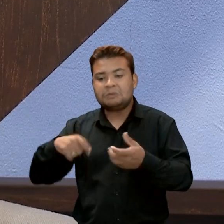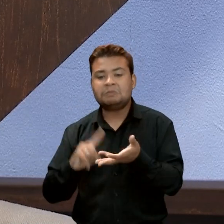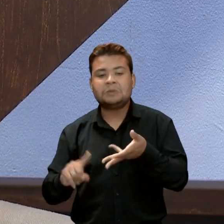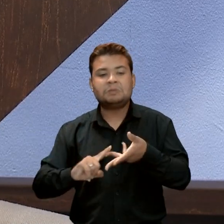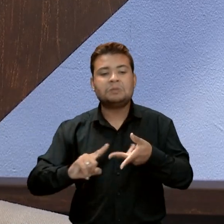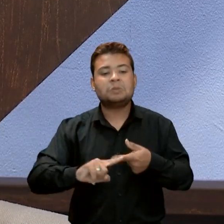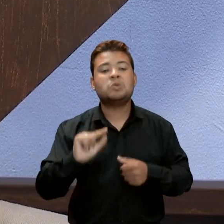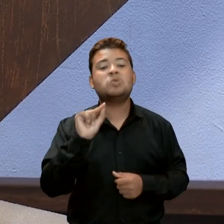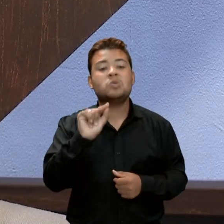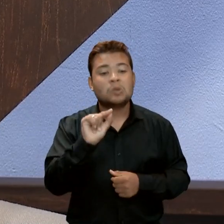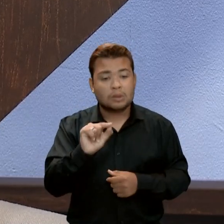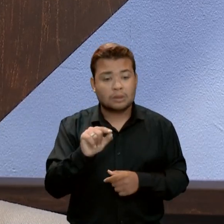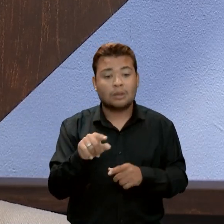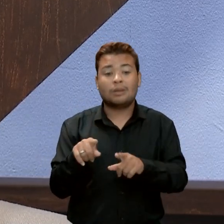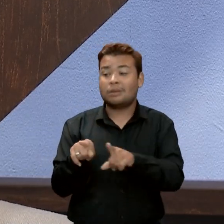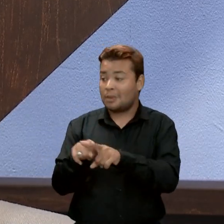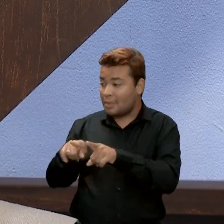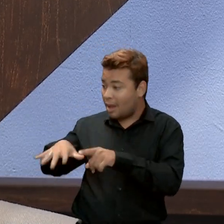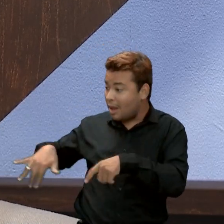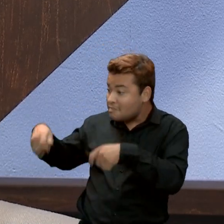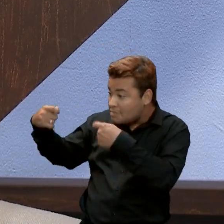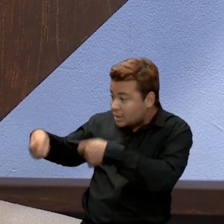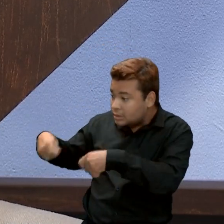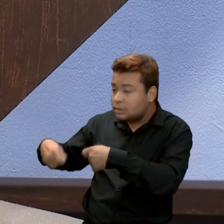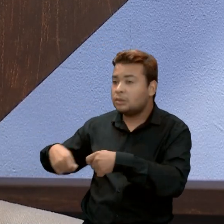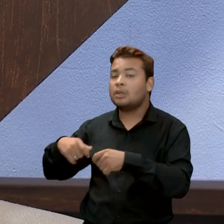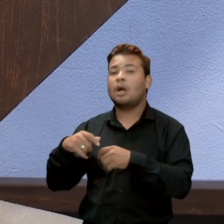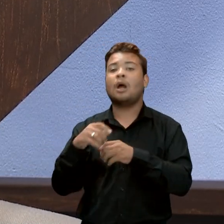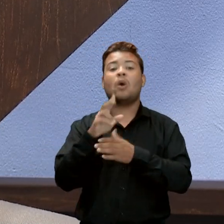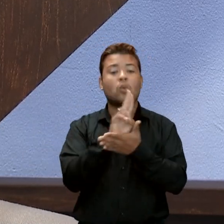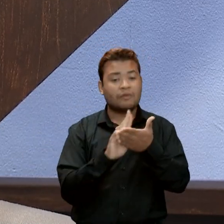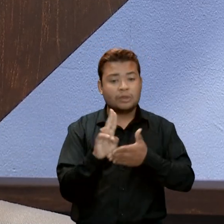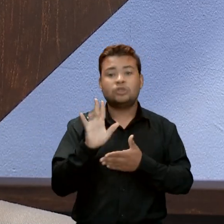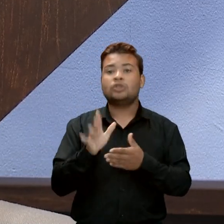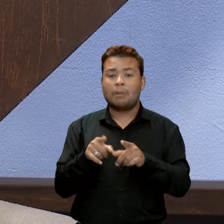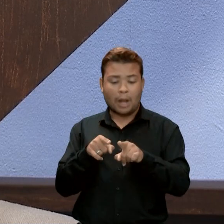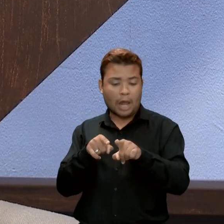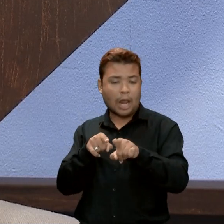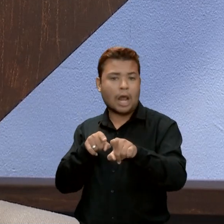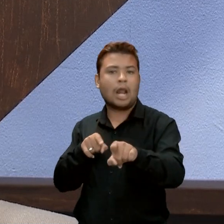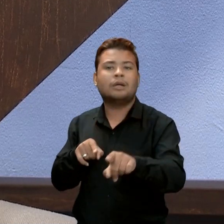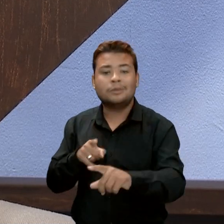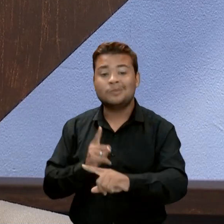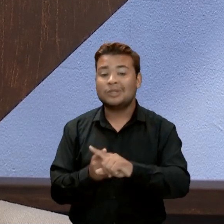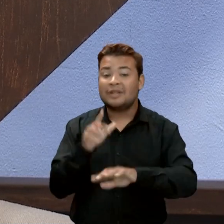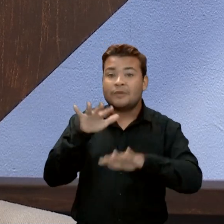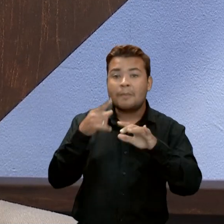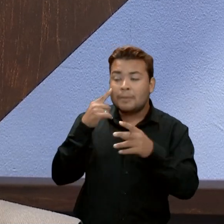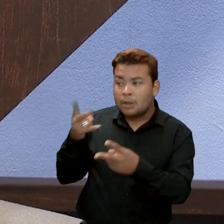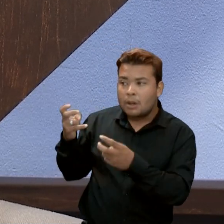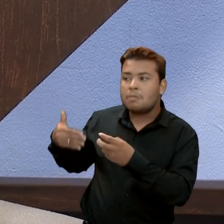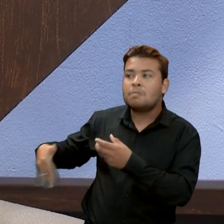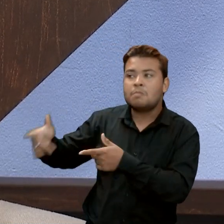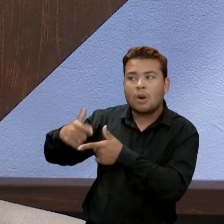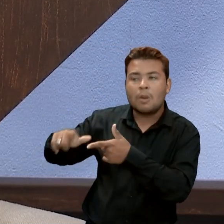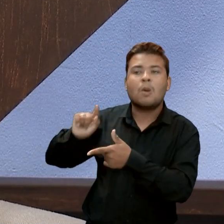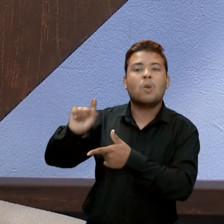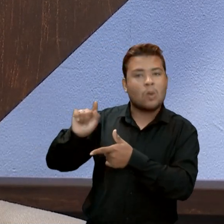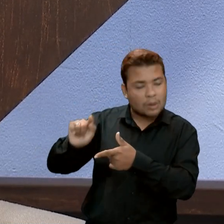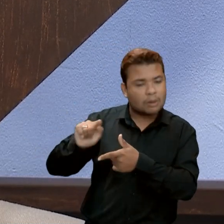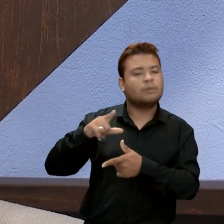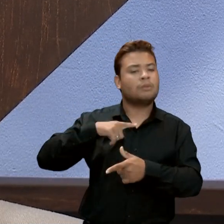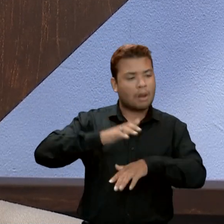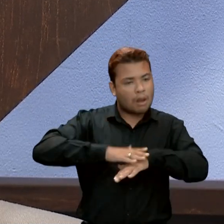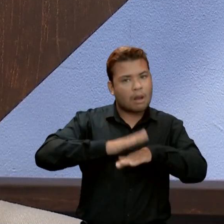diria até que ela anda à frente das necessidades do mercado, que ela consegue antecipar problemas, às vezes, não pensados.